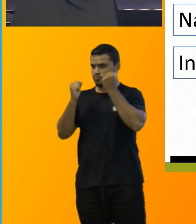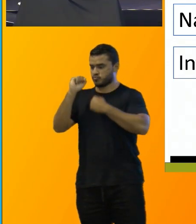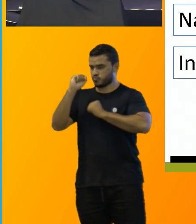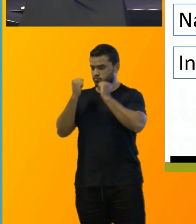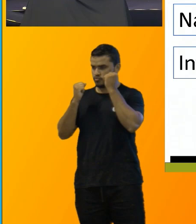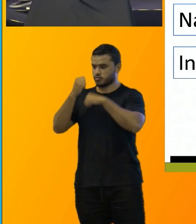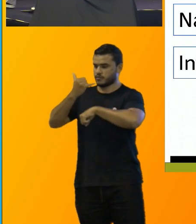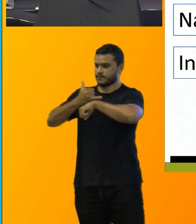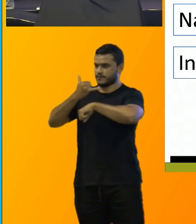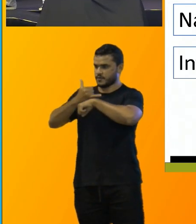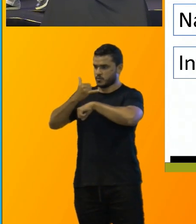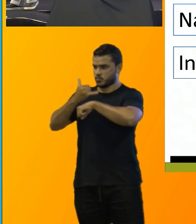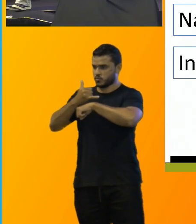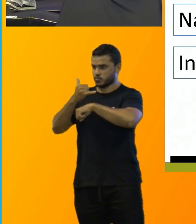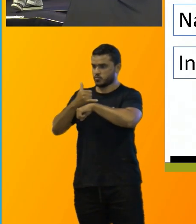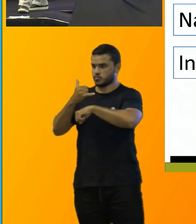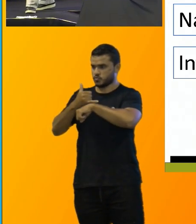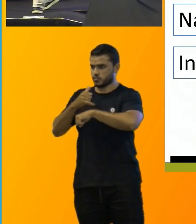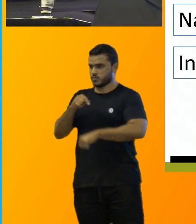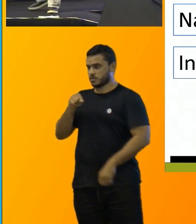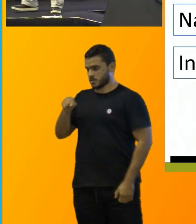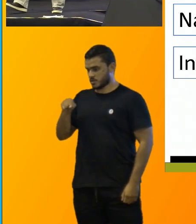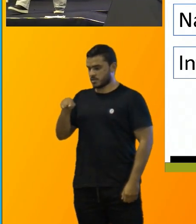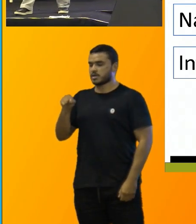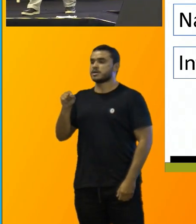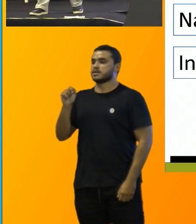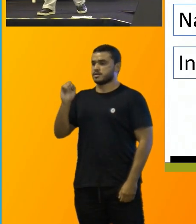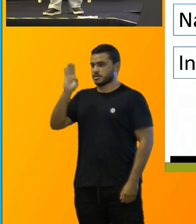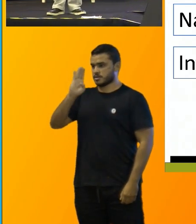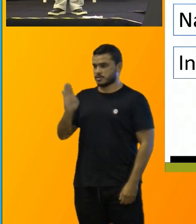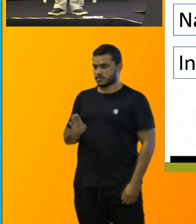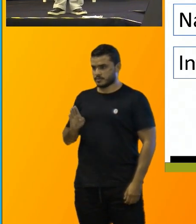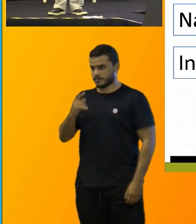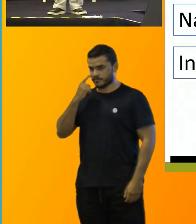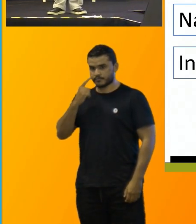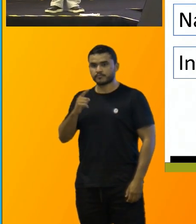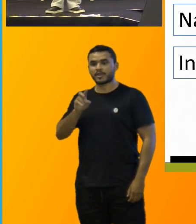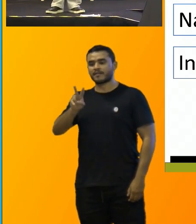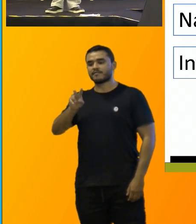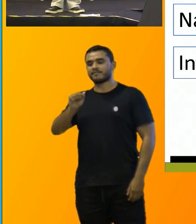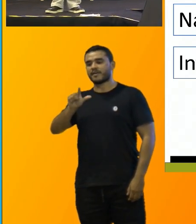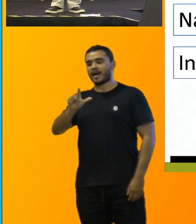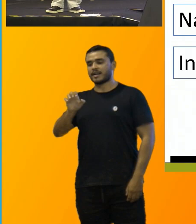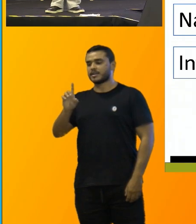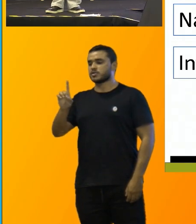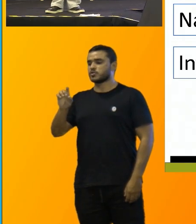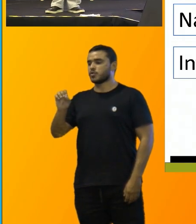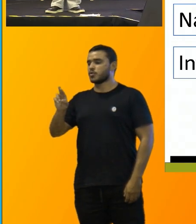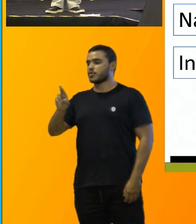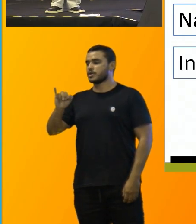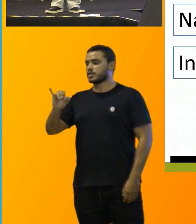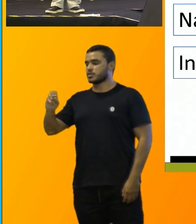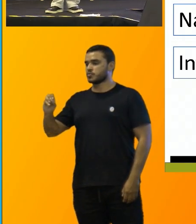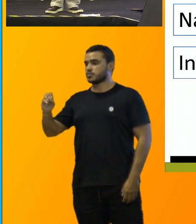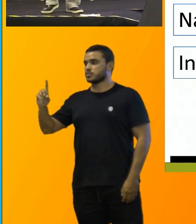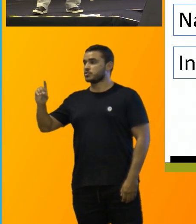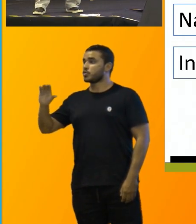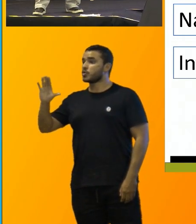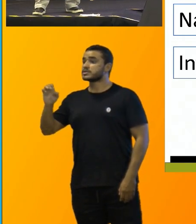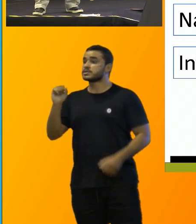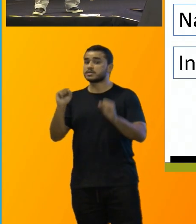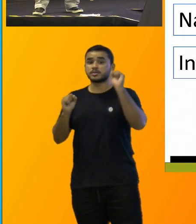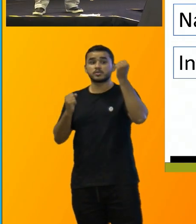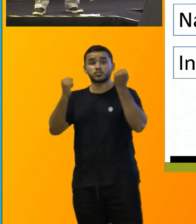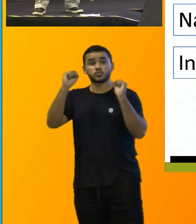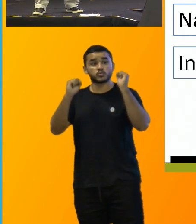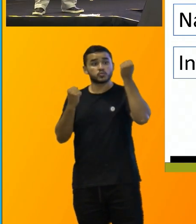E CMVRD é a Companhia Mineradora Vale do Rio Doce. Indústria de base. Diga comigo, indústria